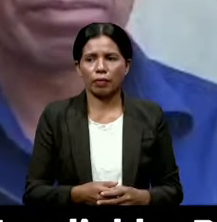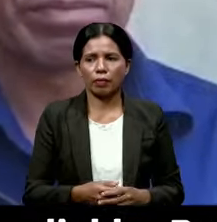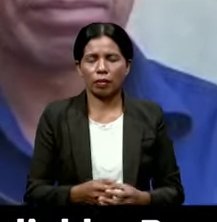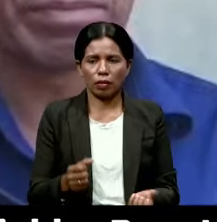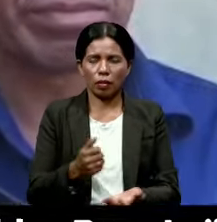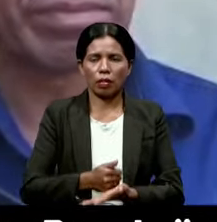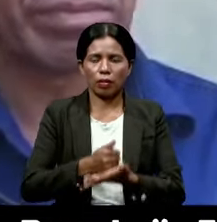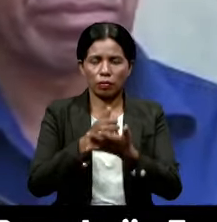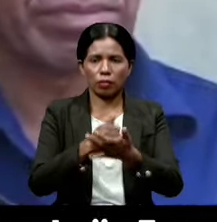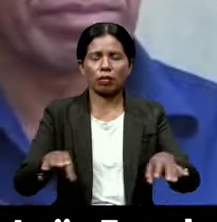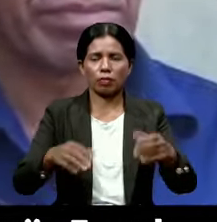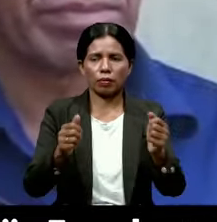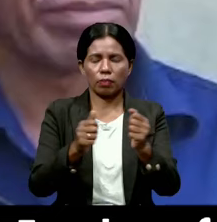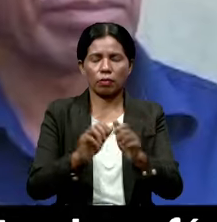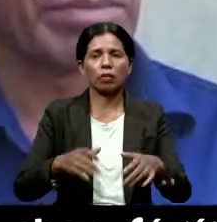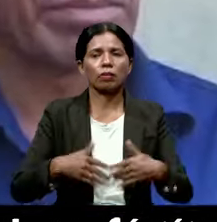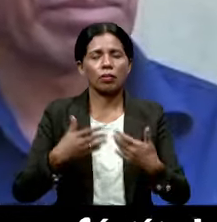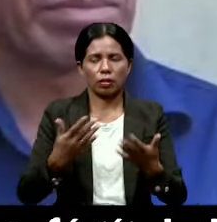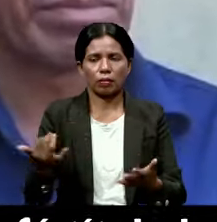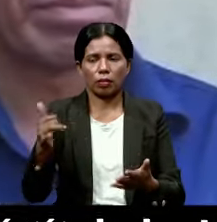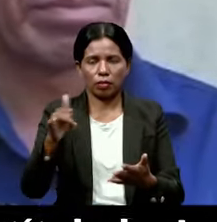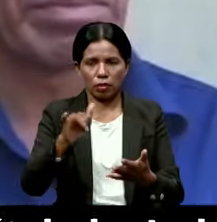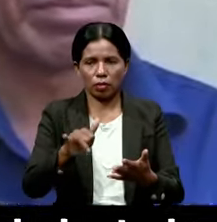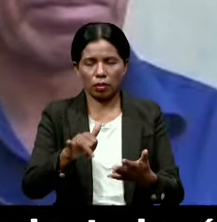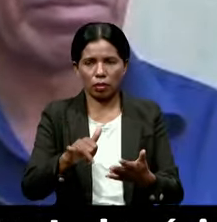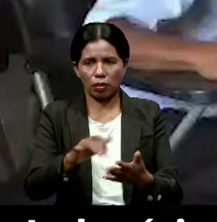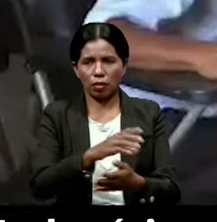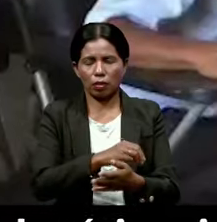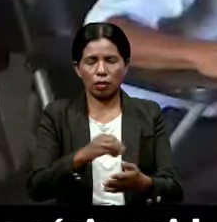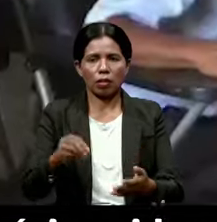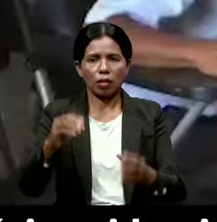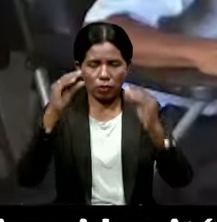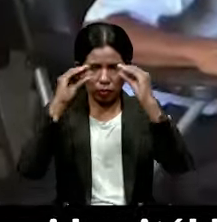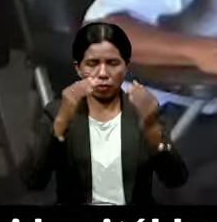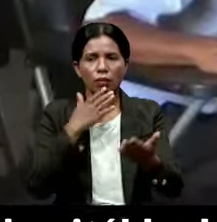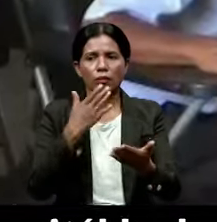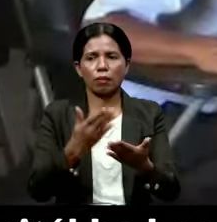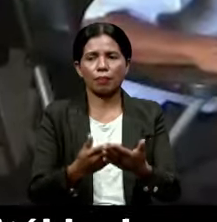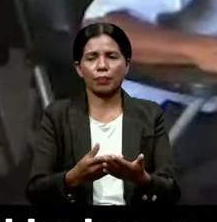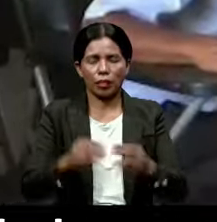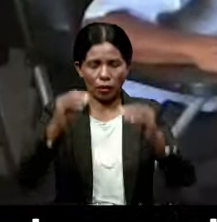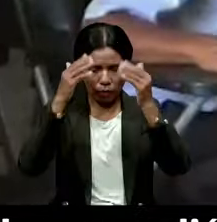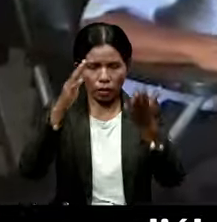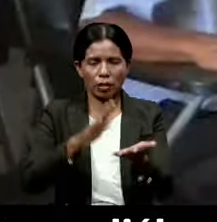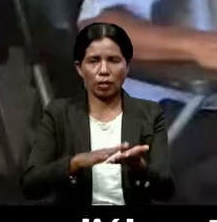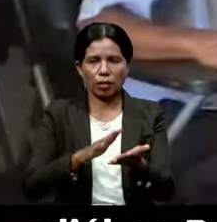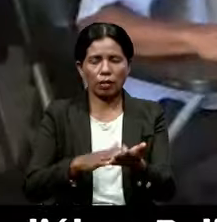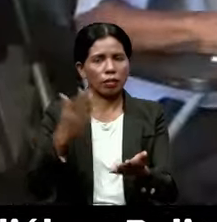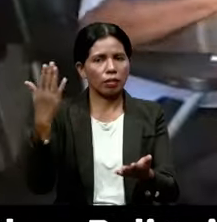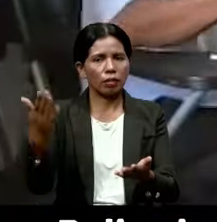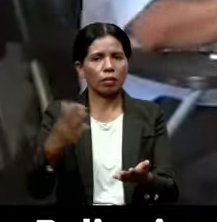apoio colabora o ensaio para sirenia colocação de rodia professores nebe atu coloca ba escola básica central